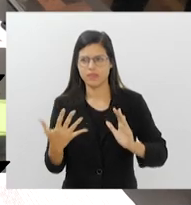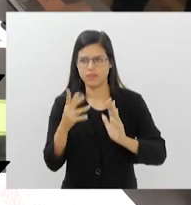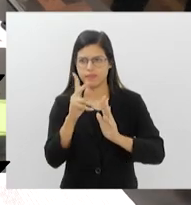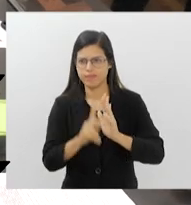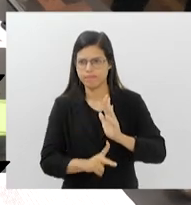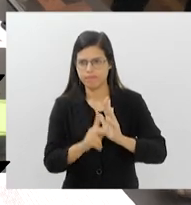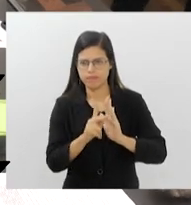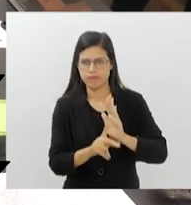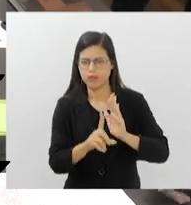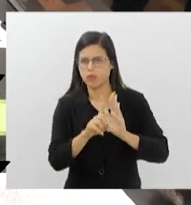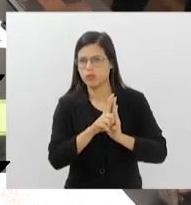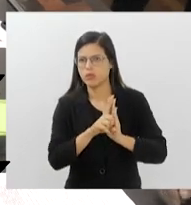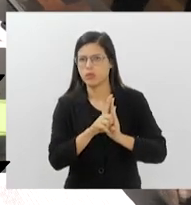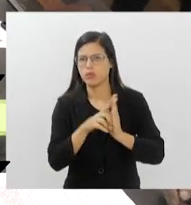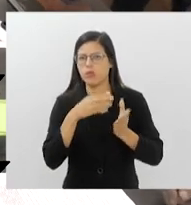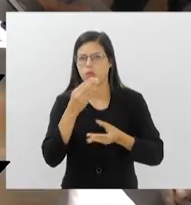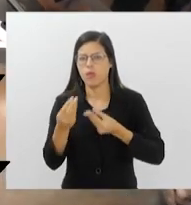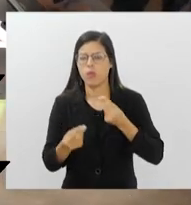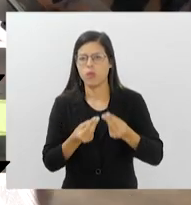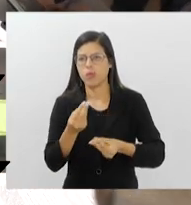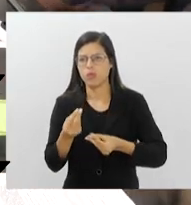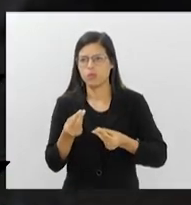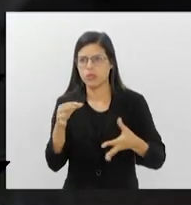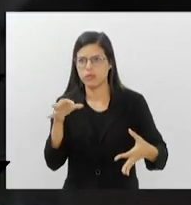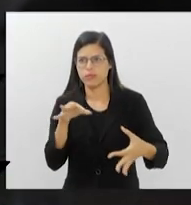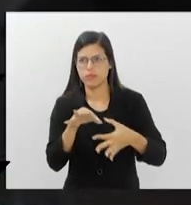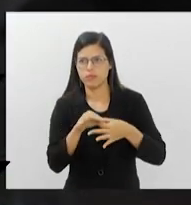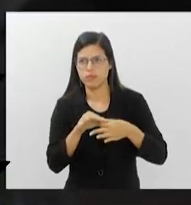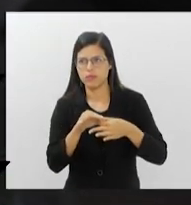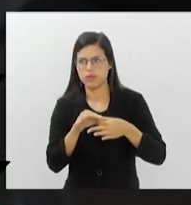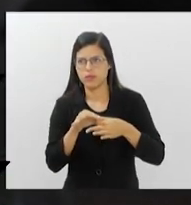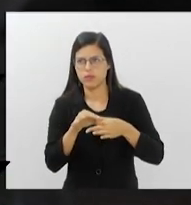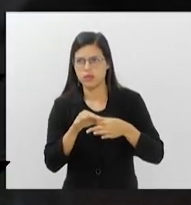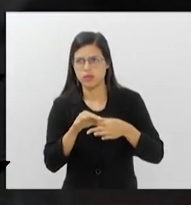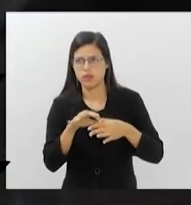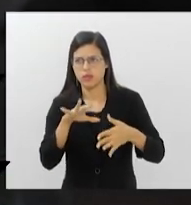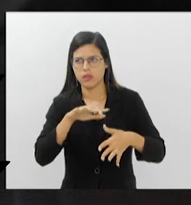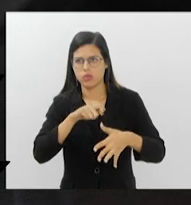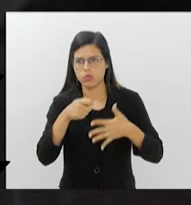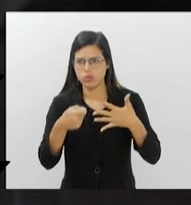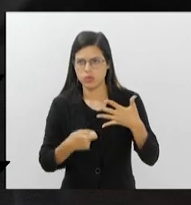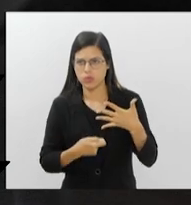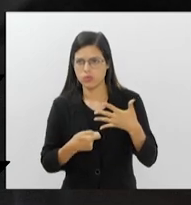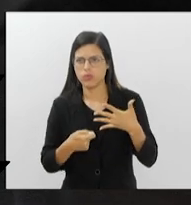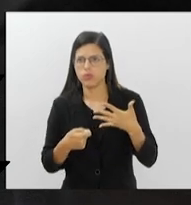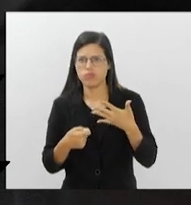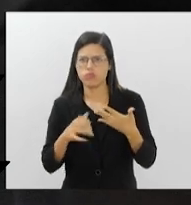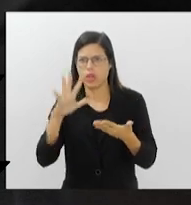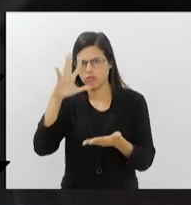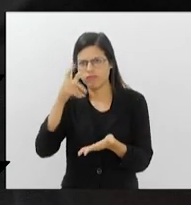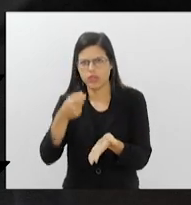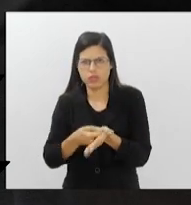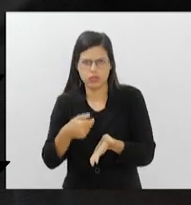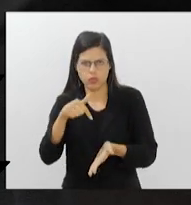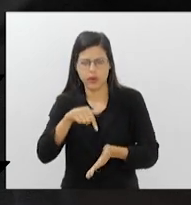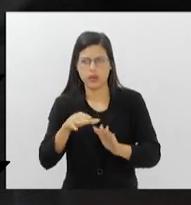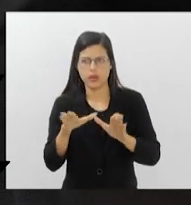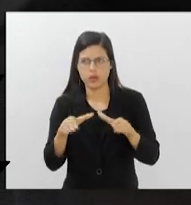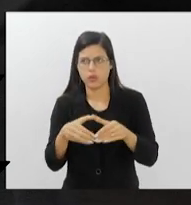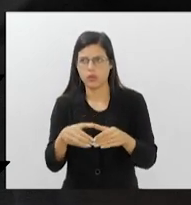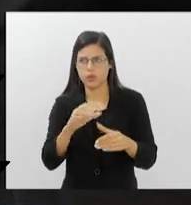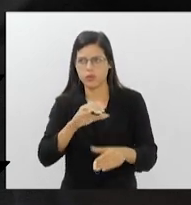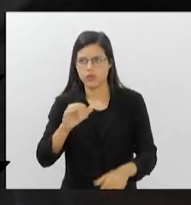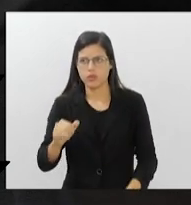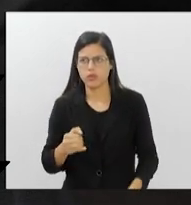como ele se se relaciona com algumas jurisprudências que a gente tem acumulado aqui na comissão mas na verdade eu queria